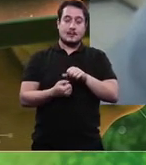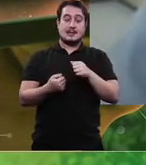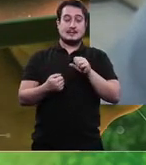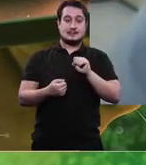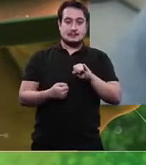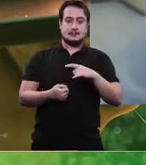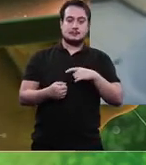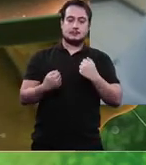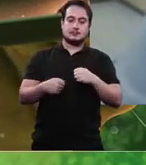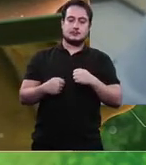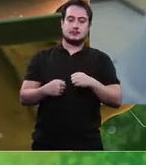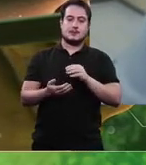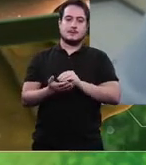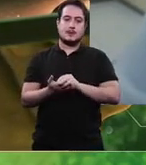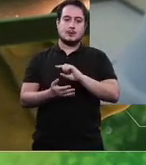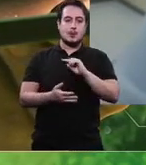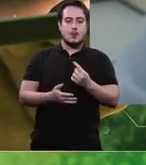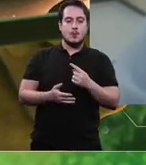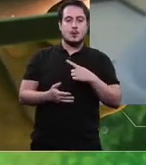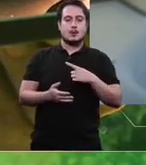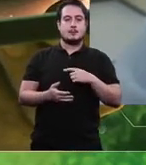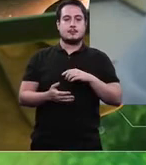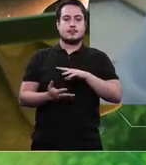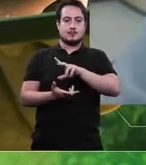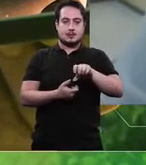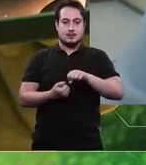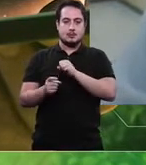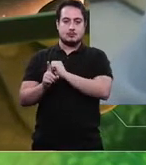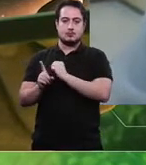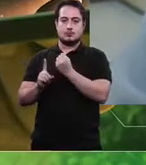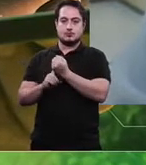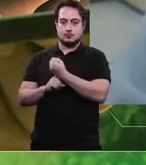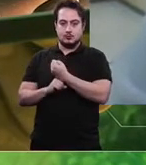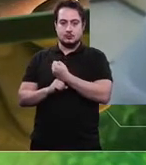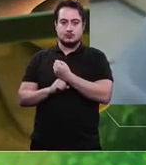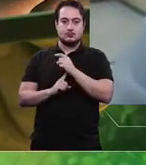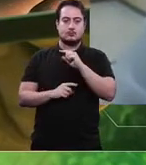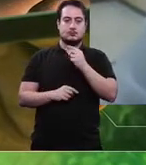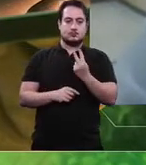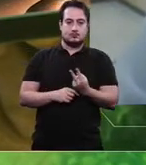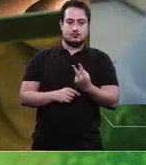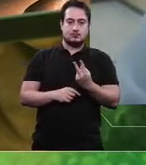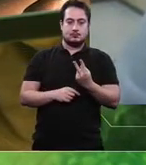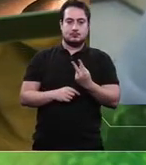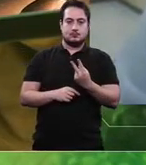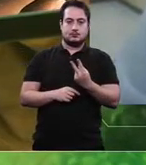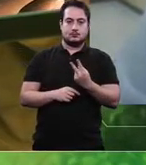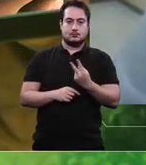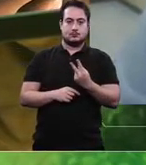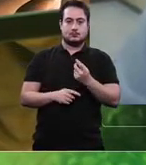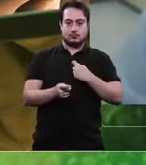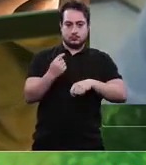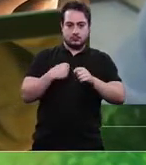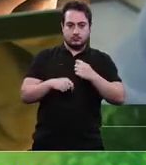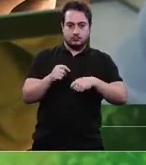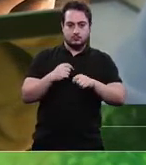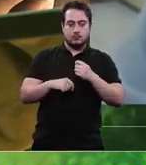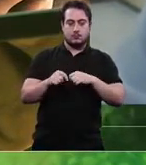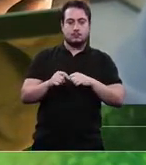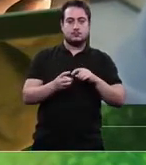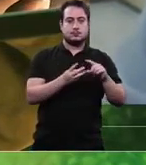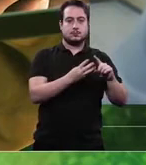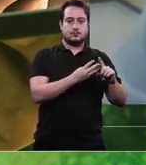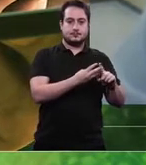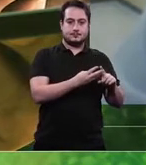se sustenta. Ele tem que estar amparado pelo pilar social, ele tem que estar amparado pelo pilar econômico e